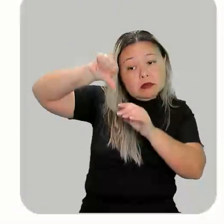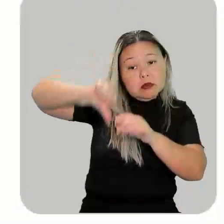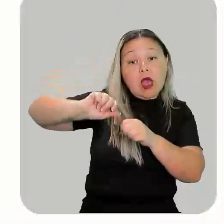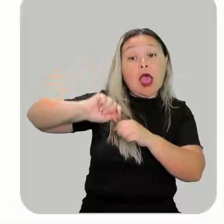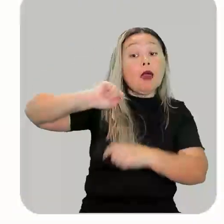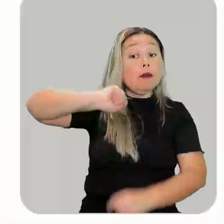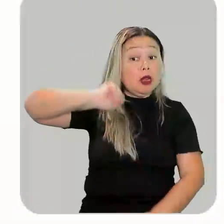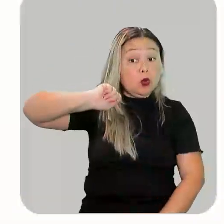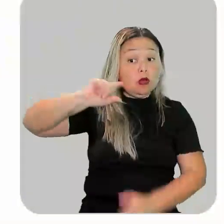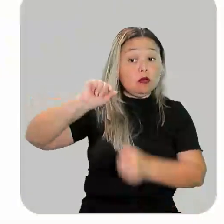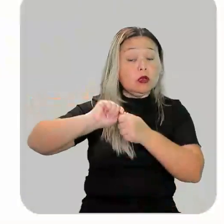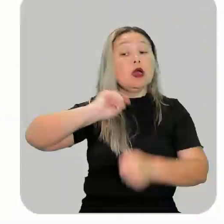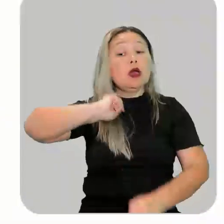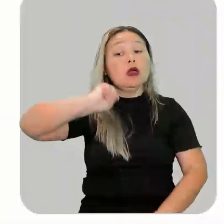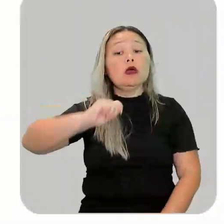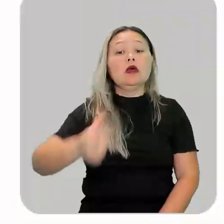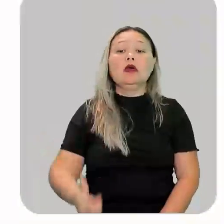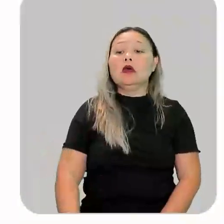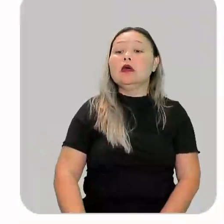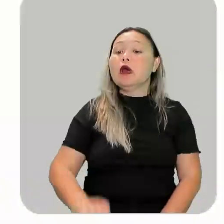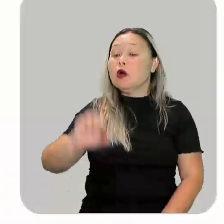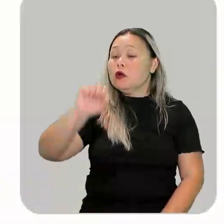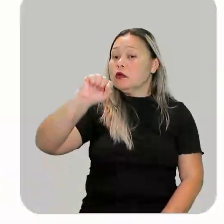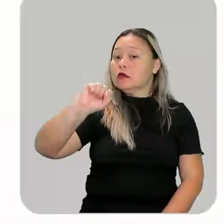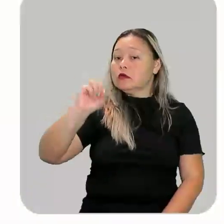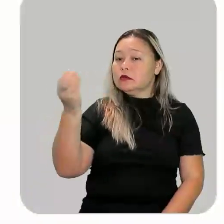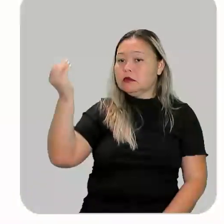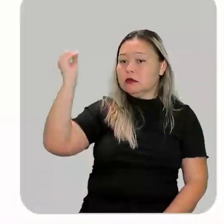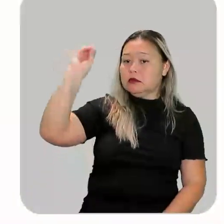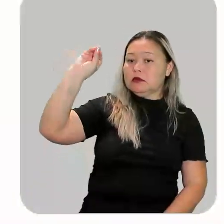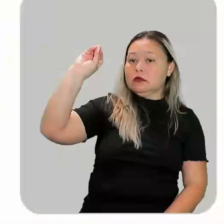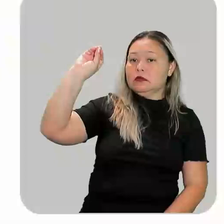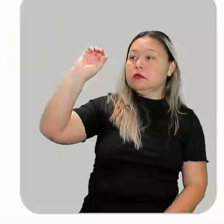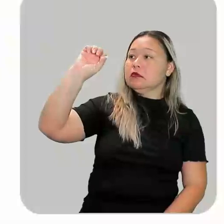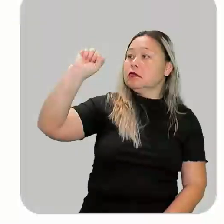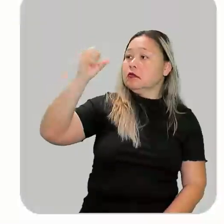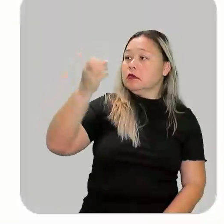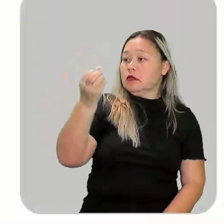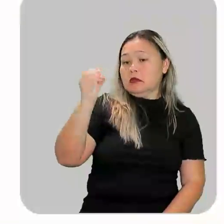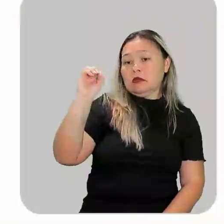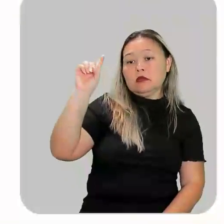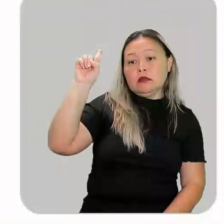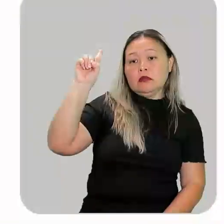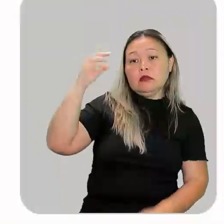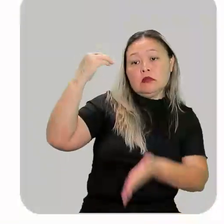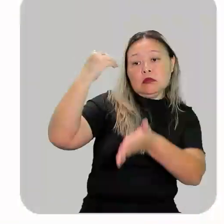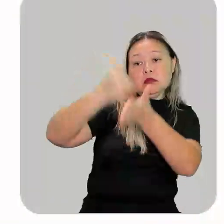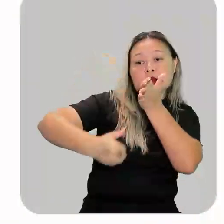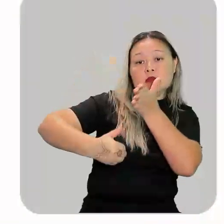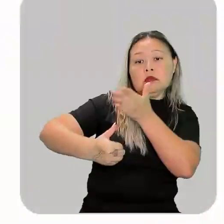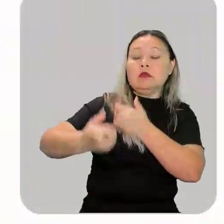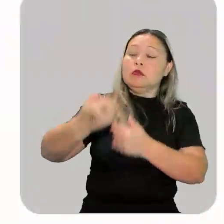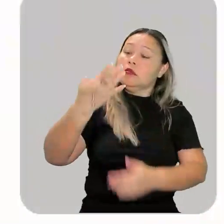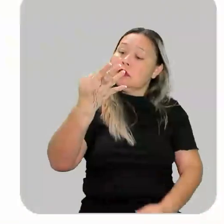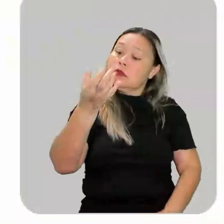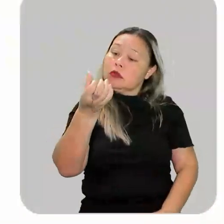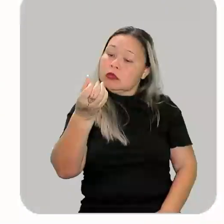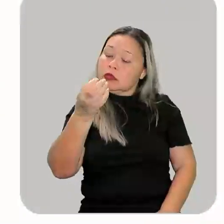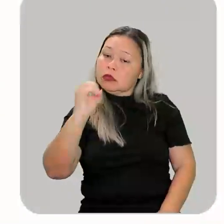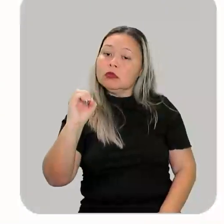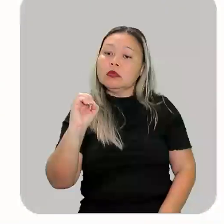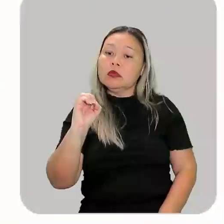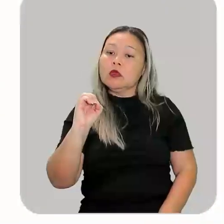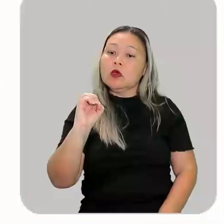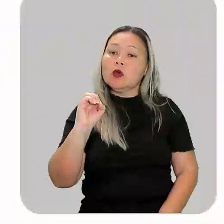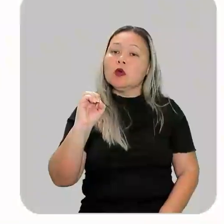em abril? Vamos. Vamos lá. Agora em abril, será que cabe aqui? Cabe, né? 860 menos